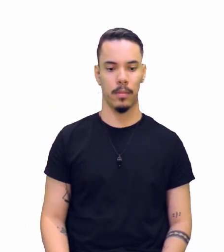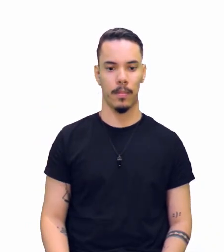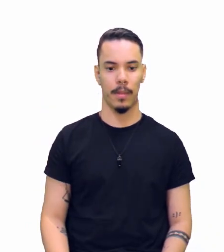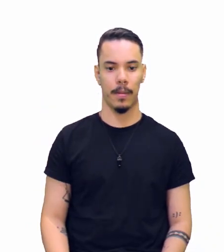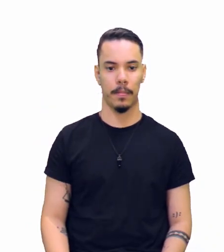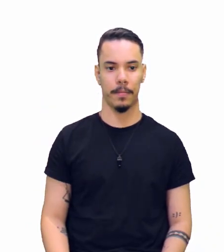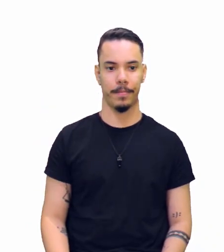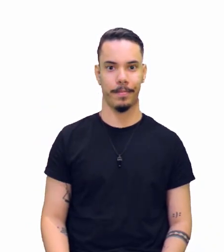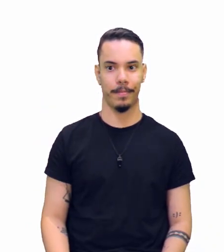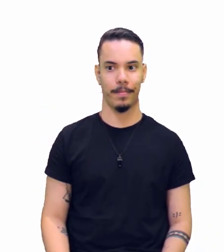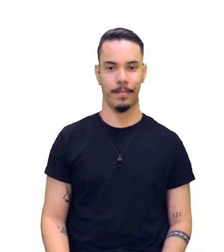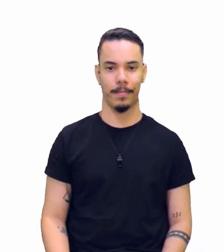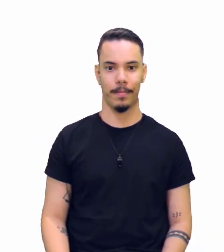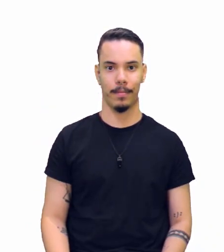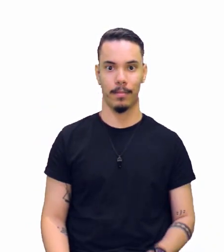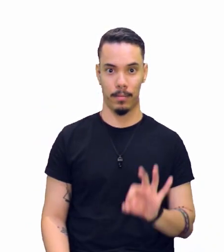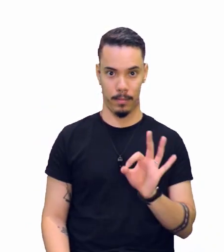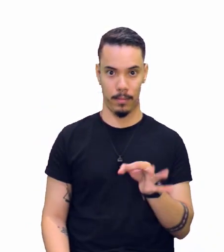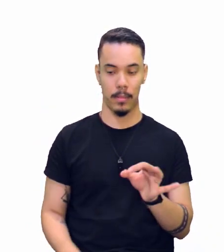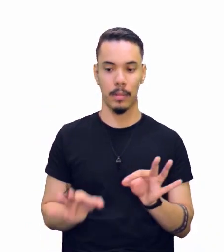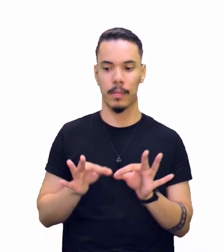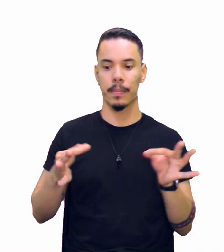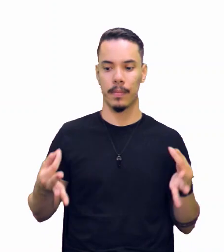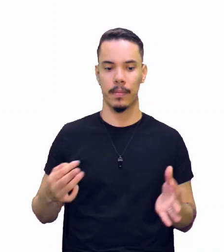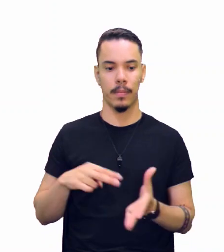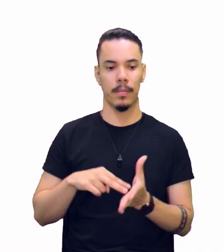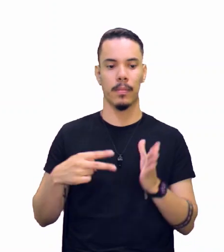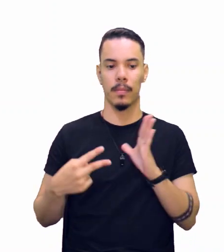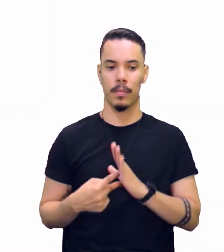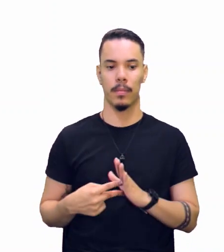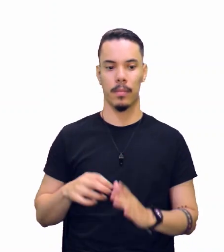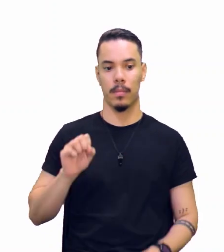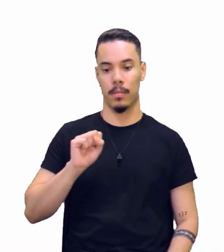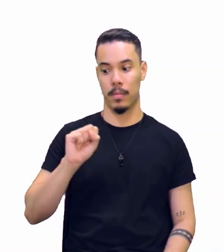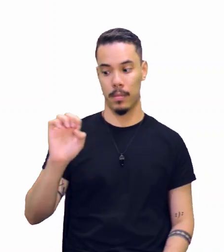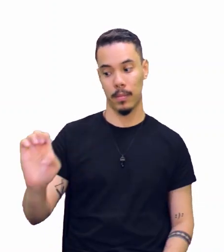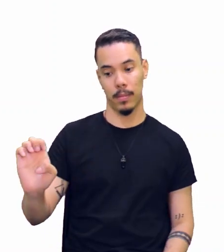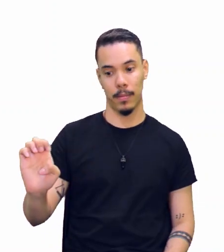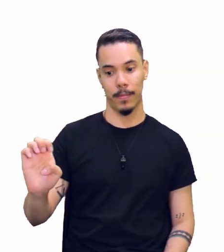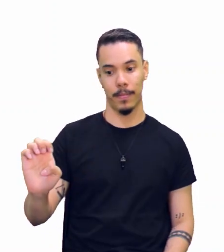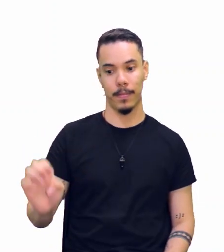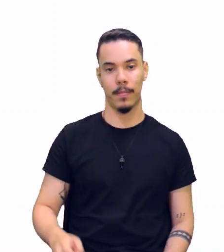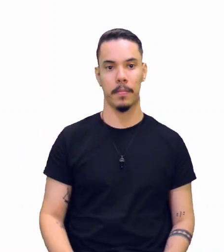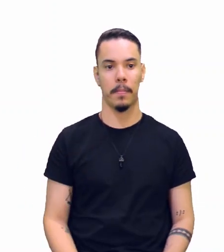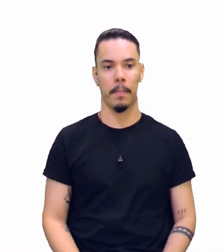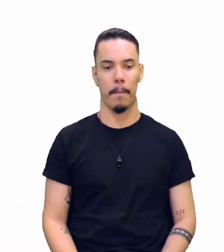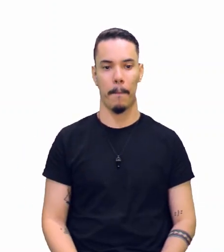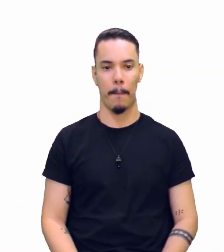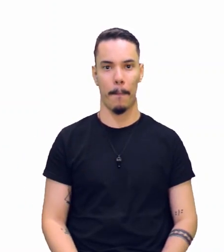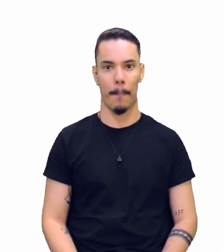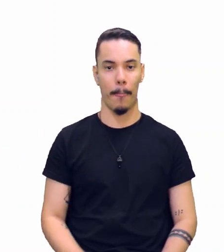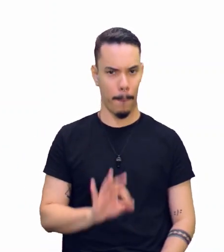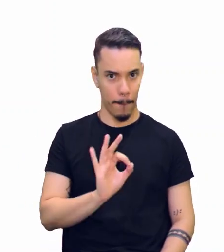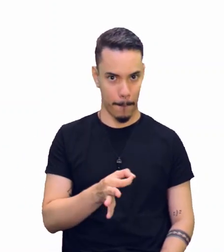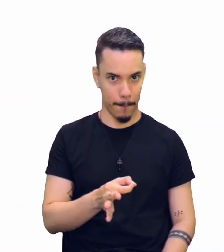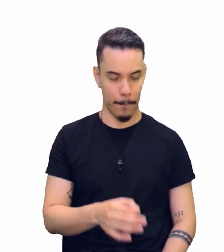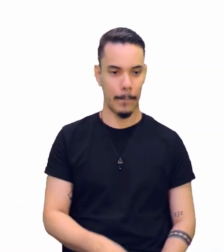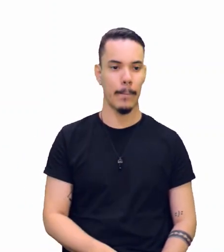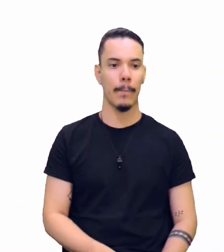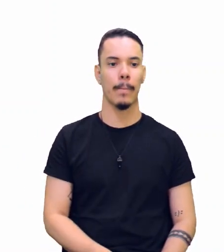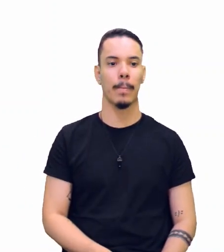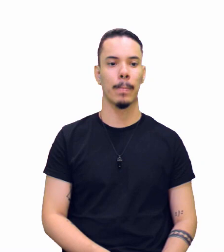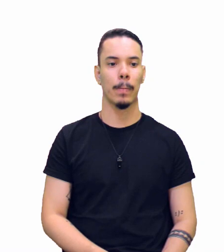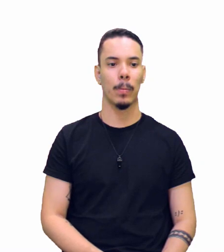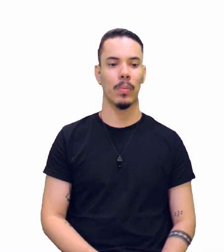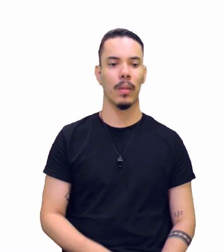if. If. Muito simples. O que significa esse if? É a minha conjunção se. Beleza? Então, olha